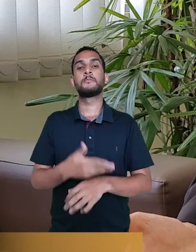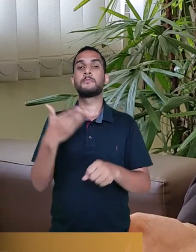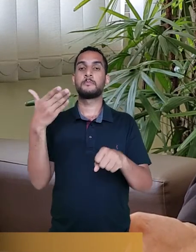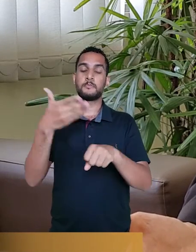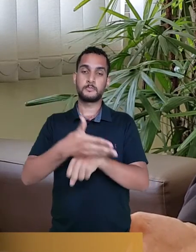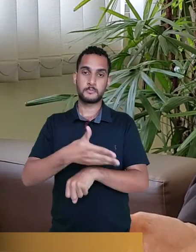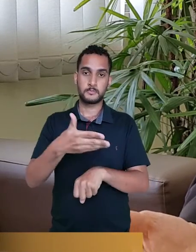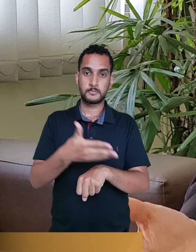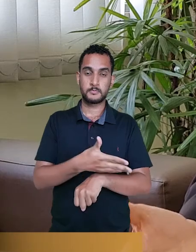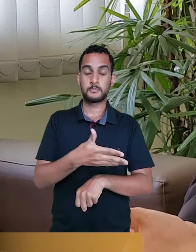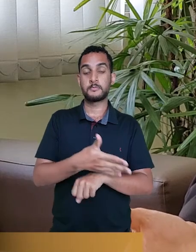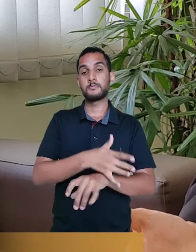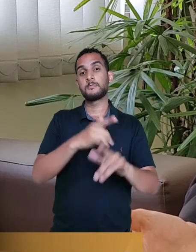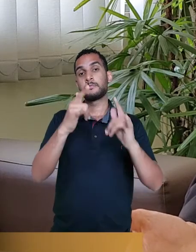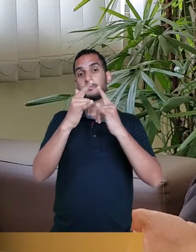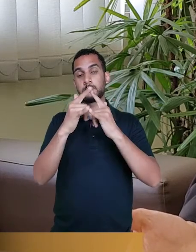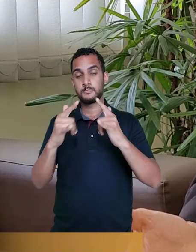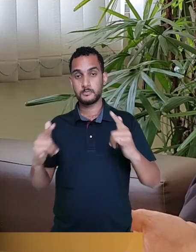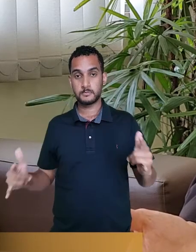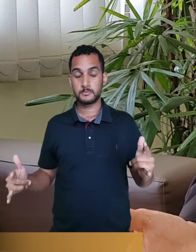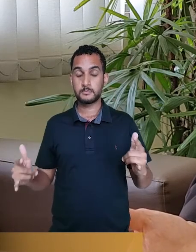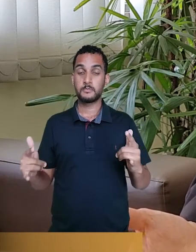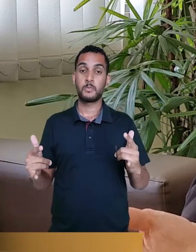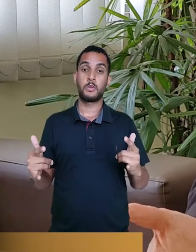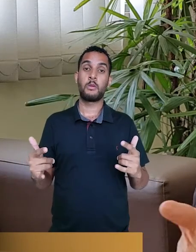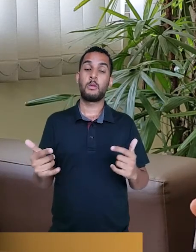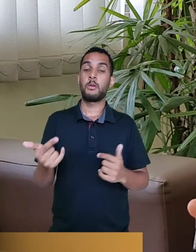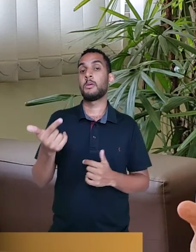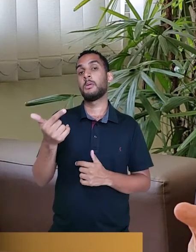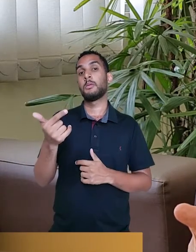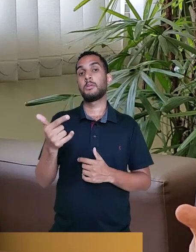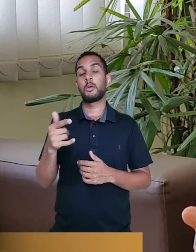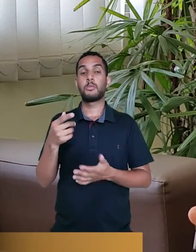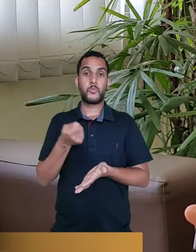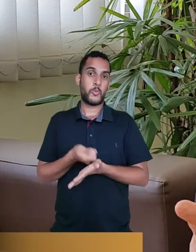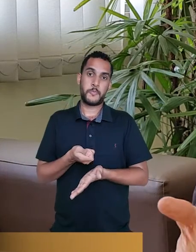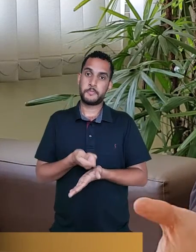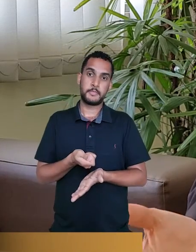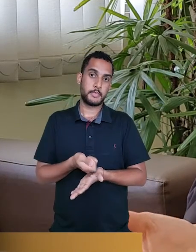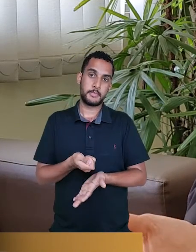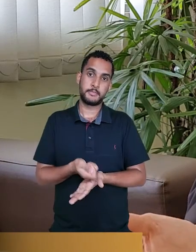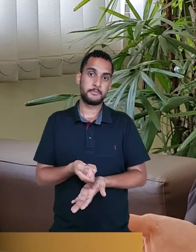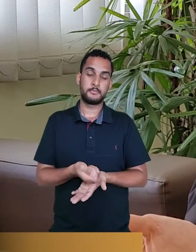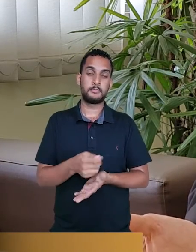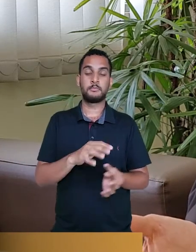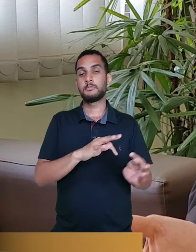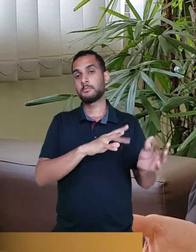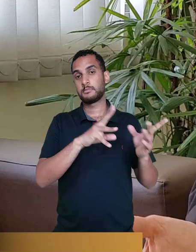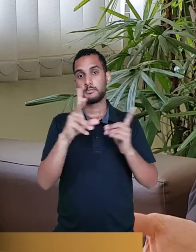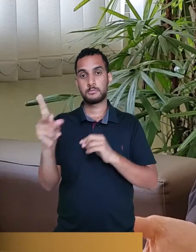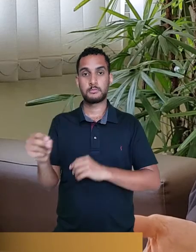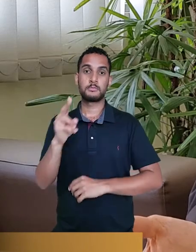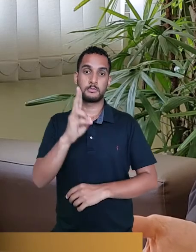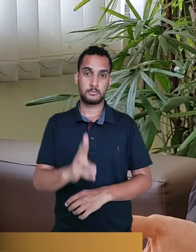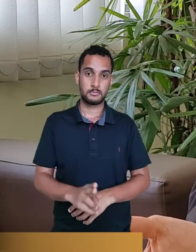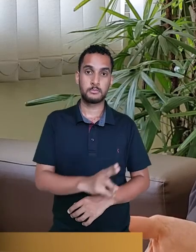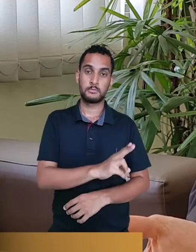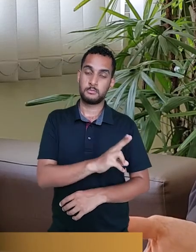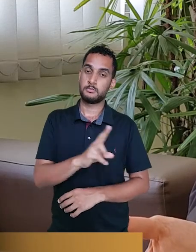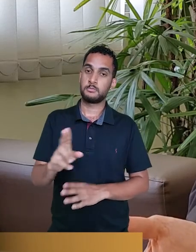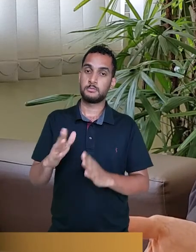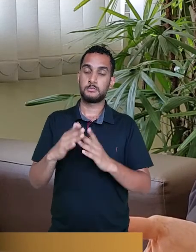Arquidiocese para que participem do retiro espiritual, que de resto é uma obrigação de todos